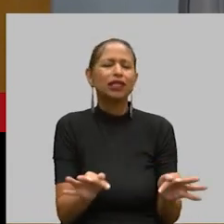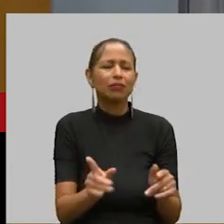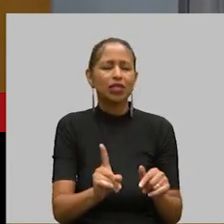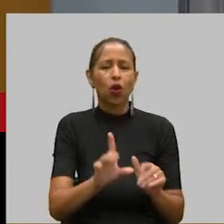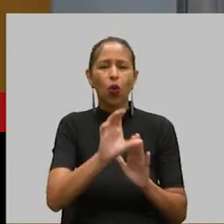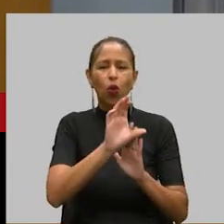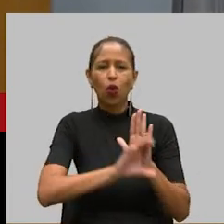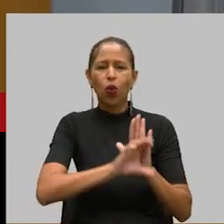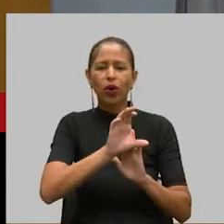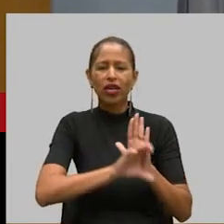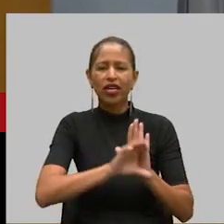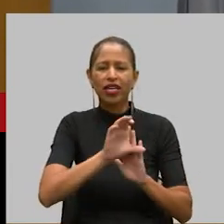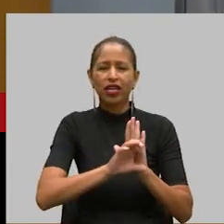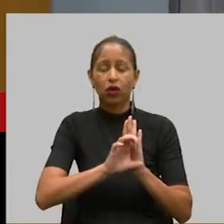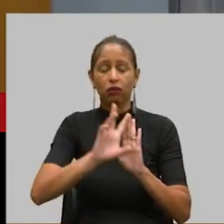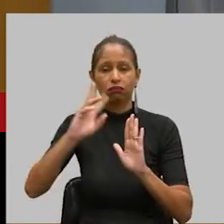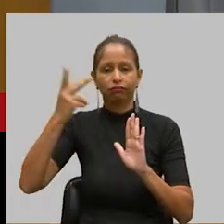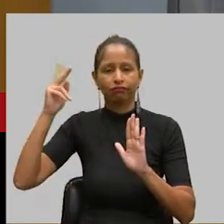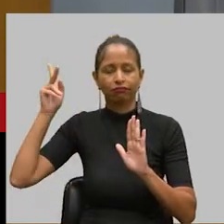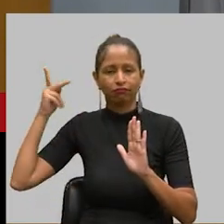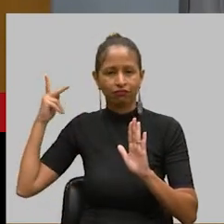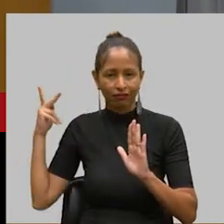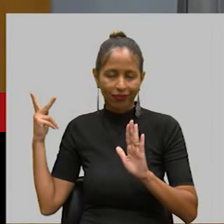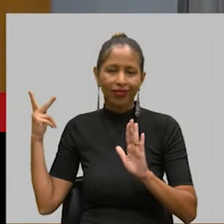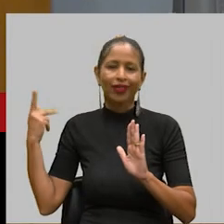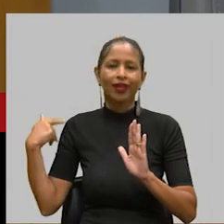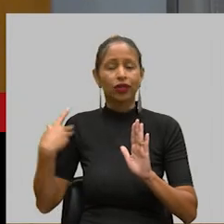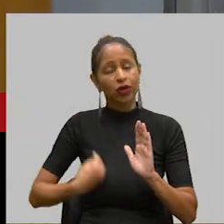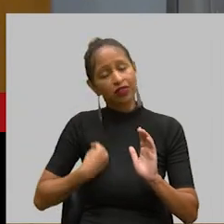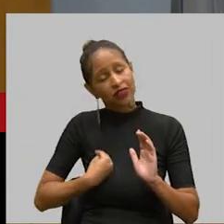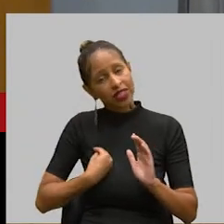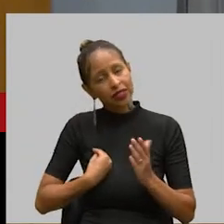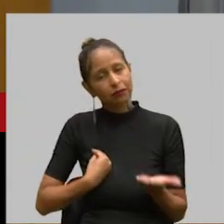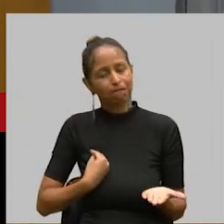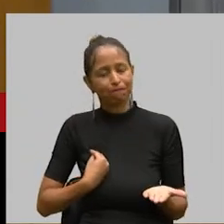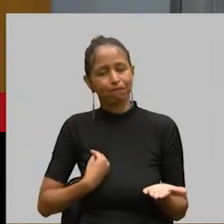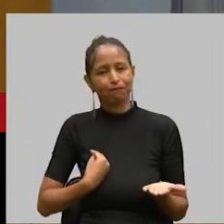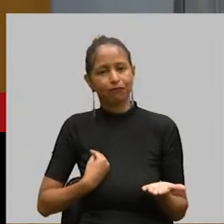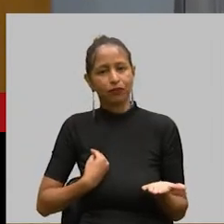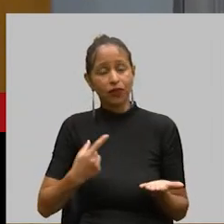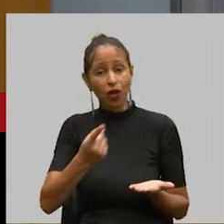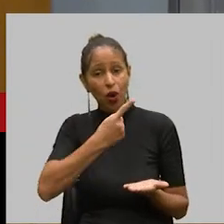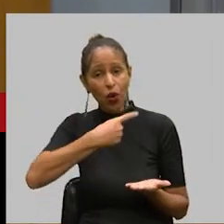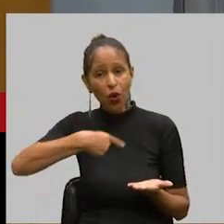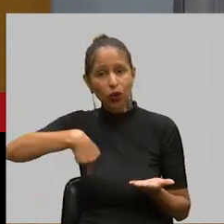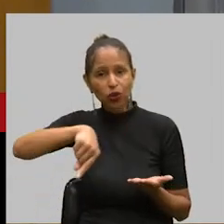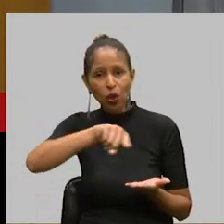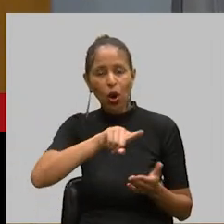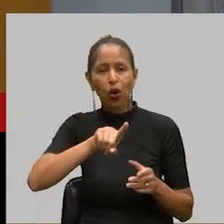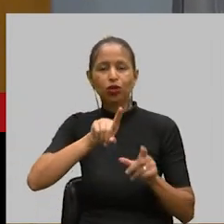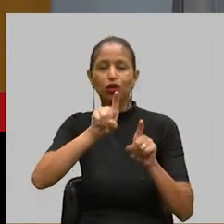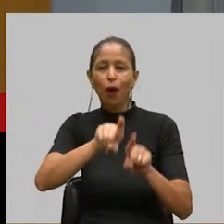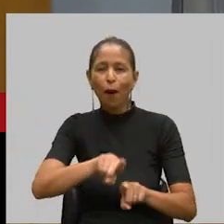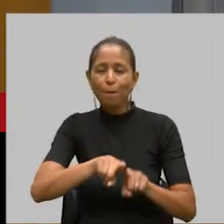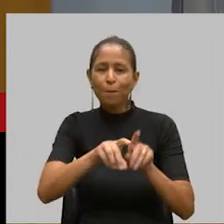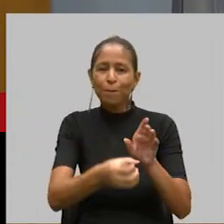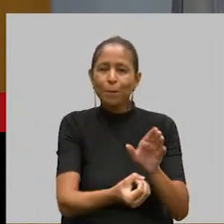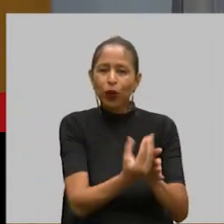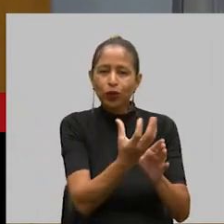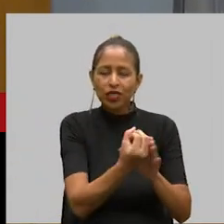currículo que falasse a nossa história o nosso modo de vida o nossos meios de produção a nossa